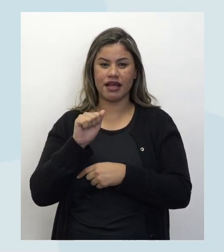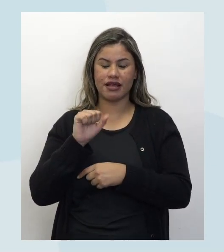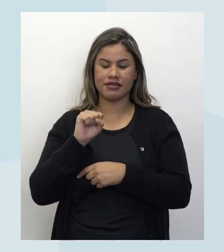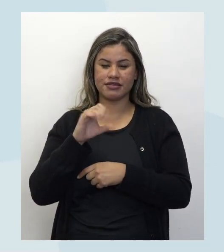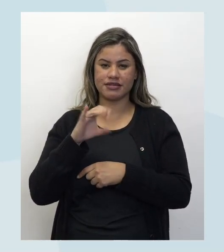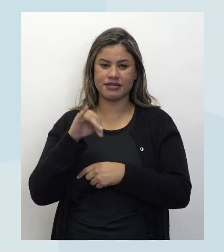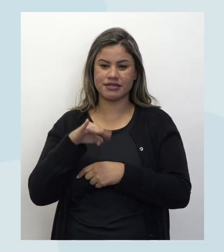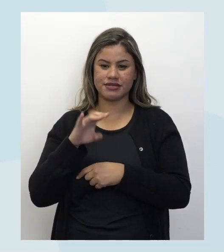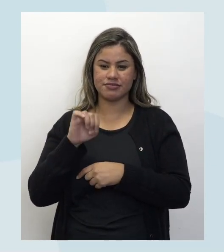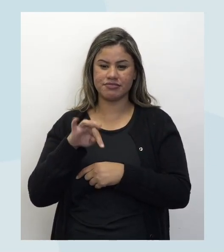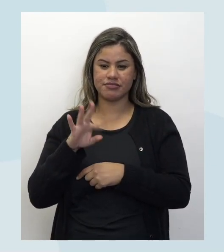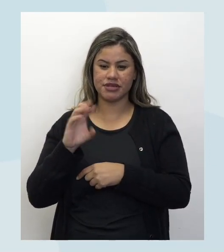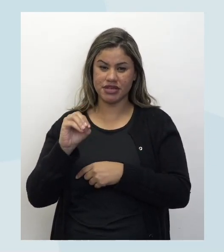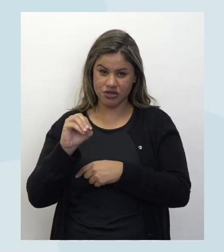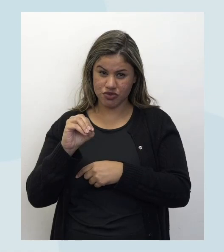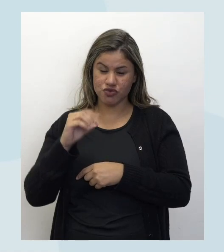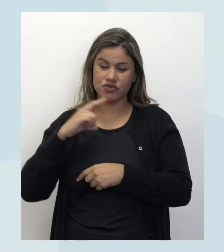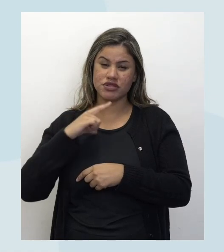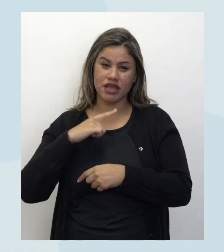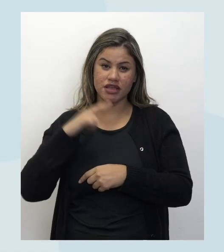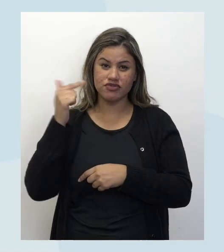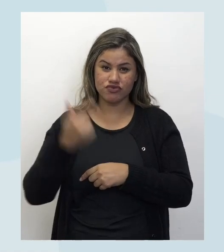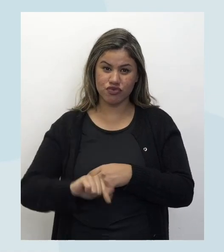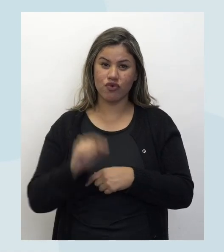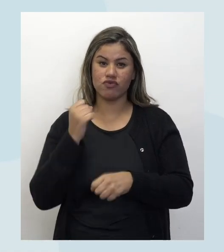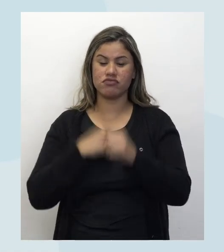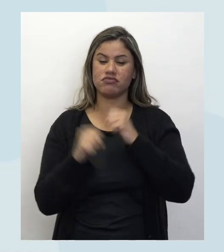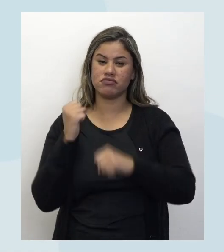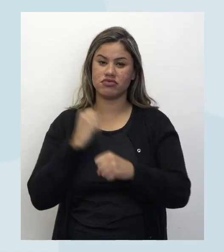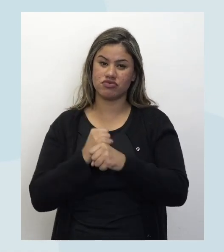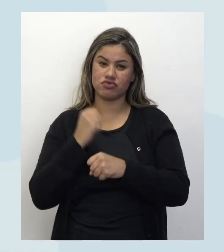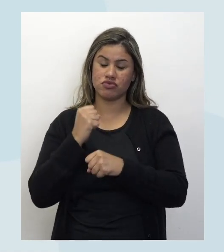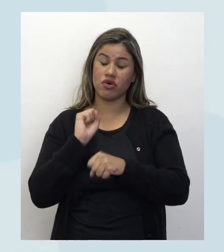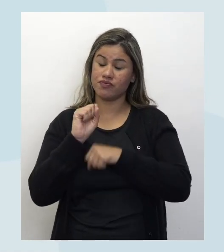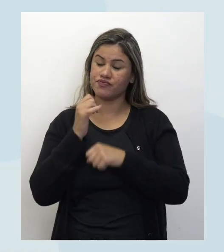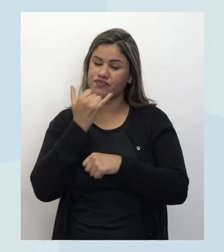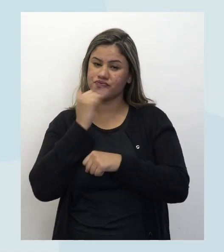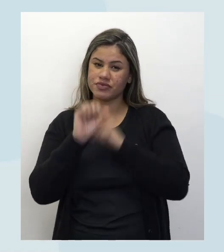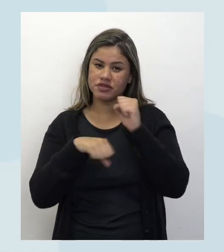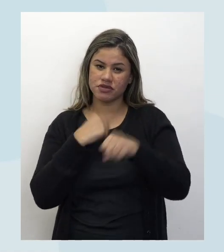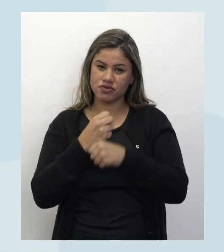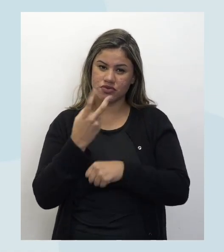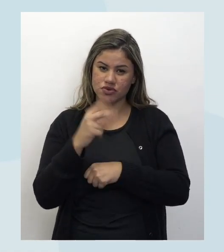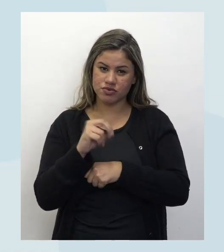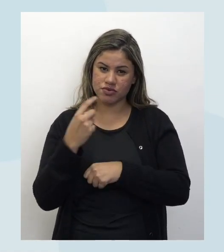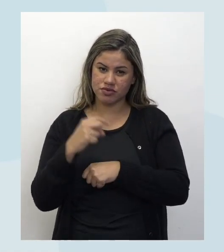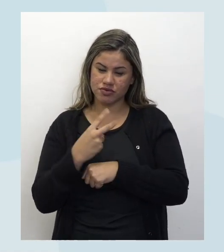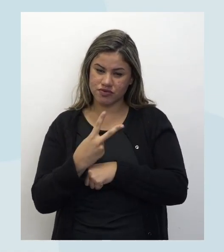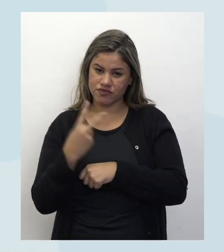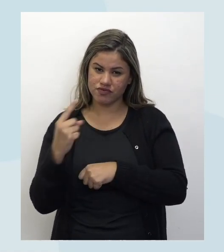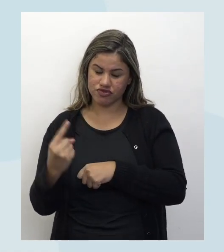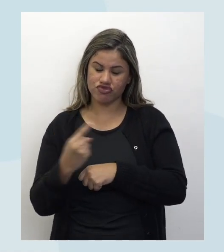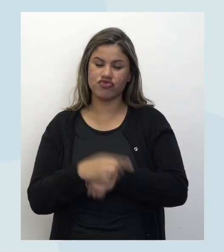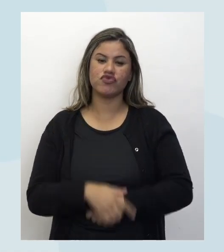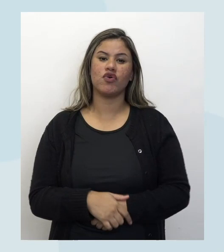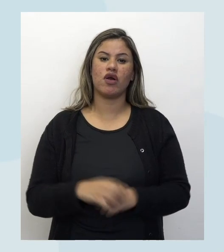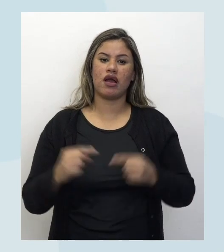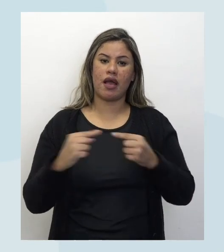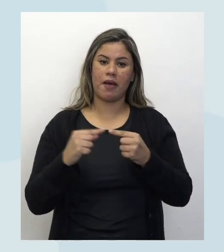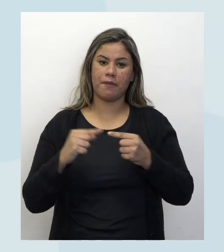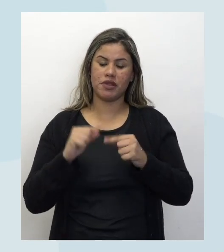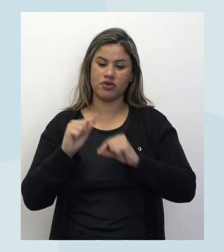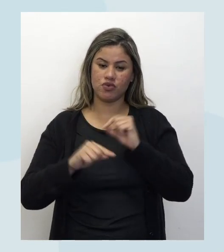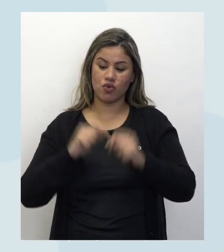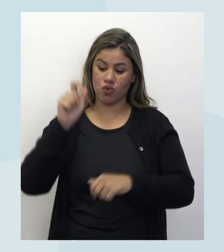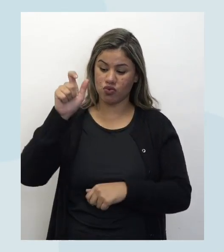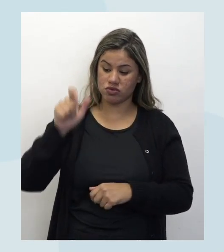estudado no Fundamental e que vocês vão ver novamente no ano que vem, na segunda série, né? Essa questão de retratar o ser